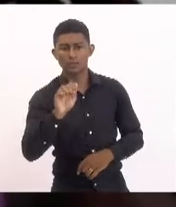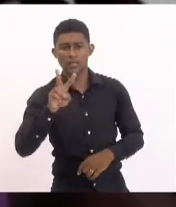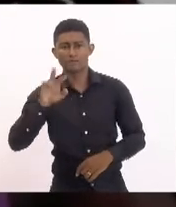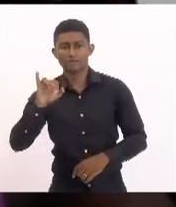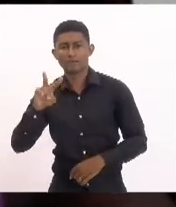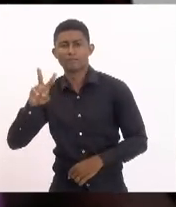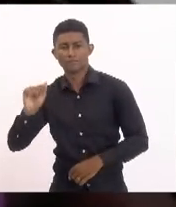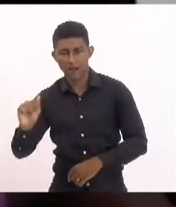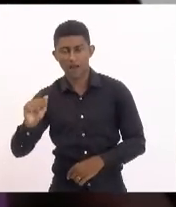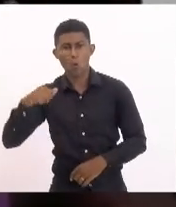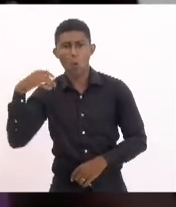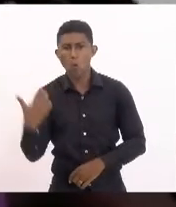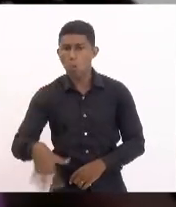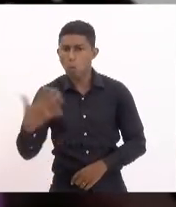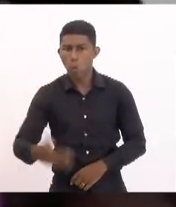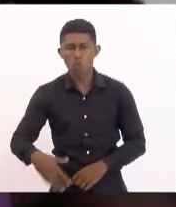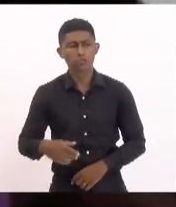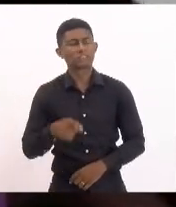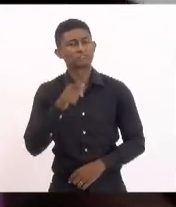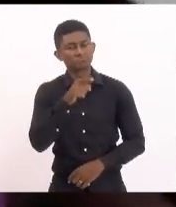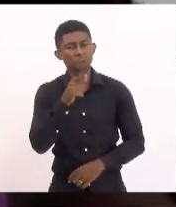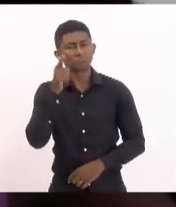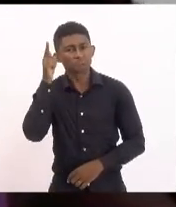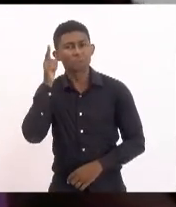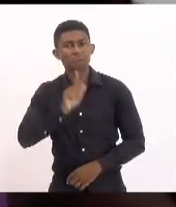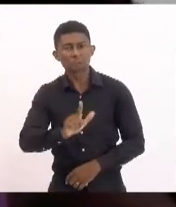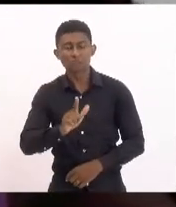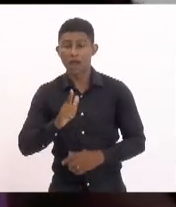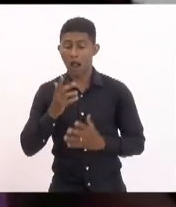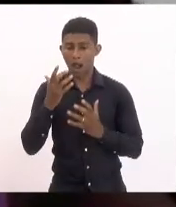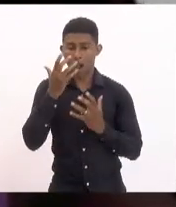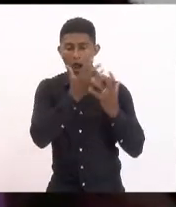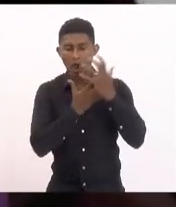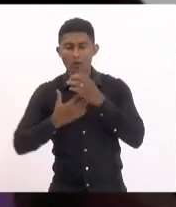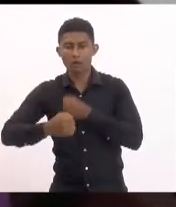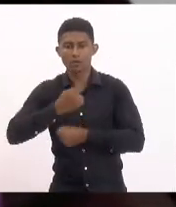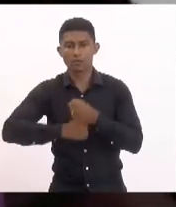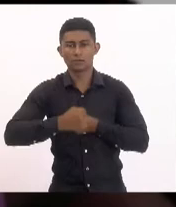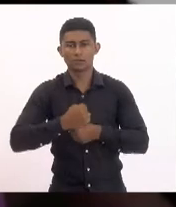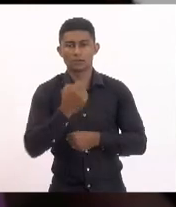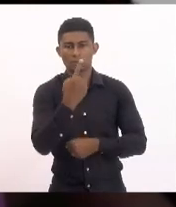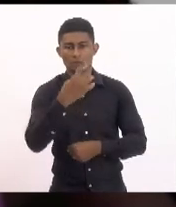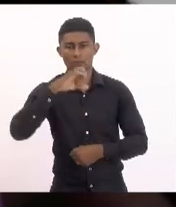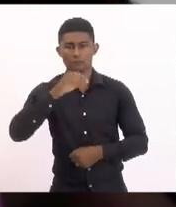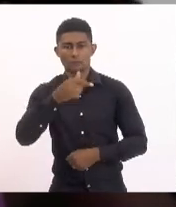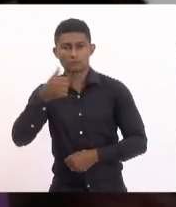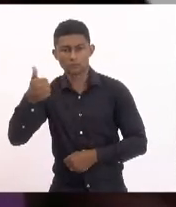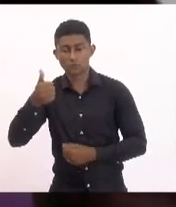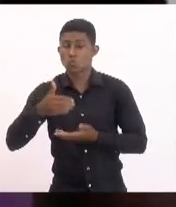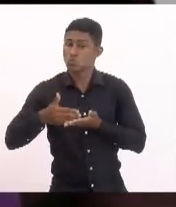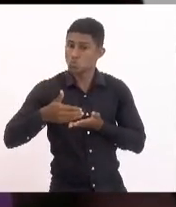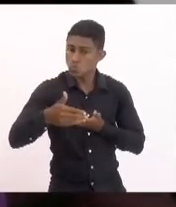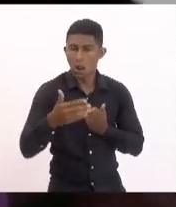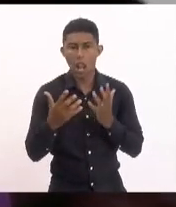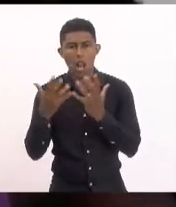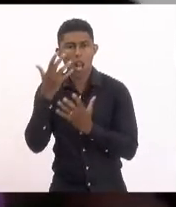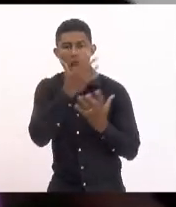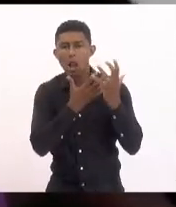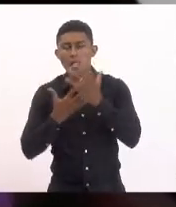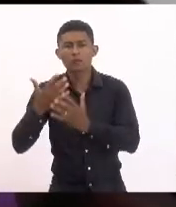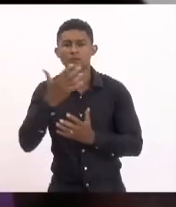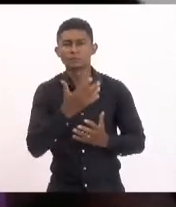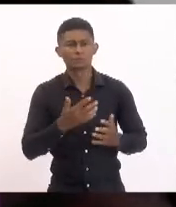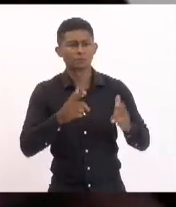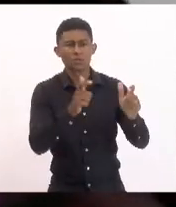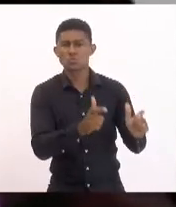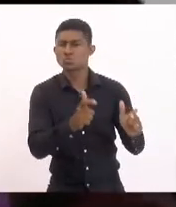início incrível, né? Teve carreira de cantora em 1971, iniciando em várias, cantou em várias